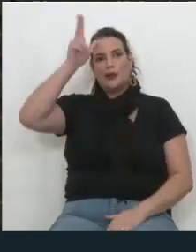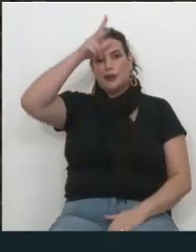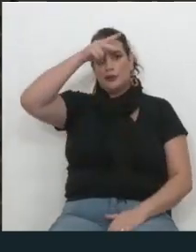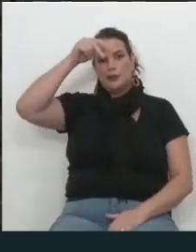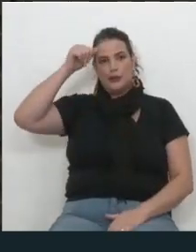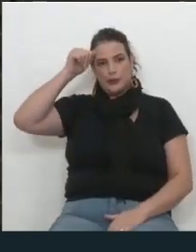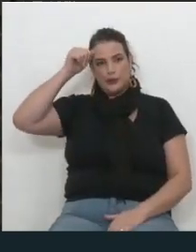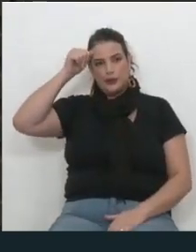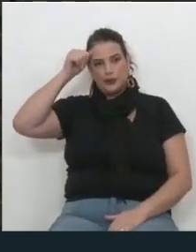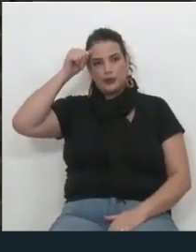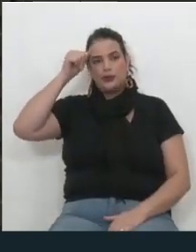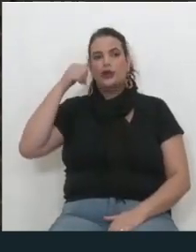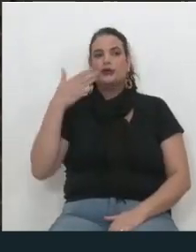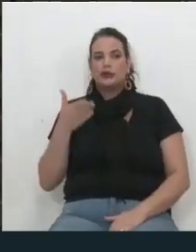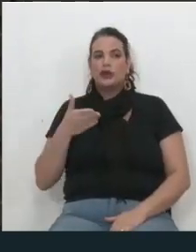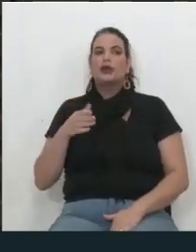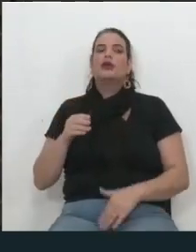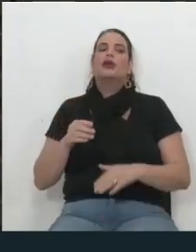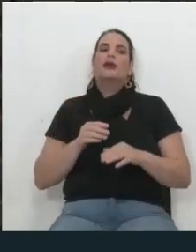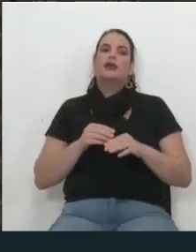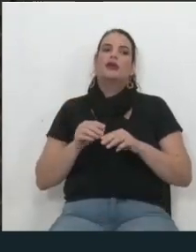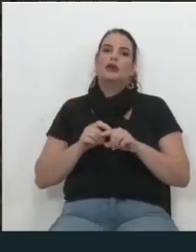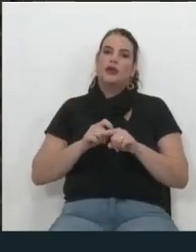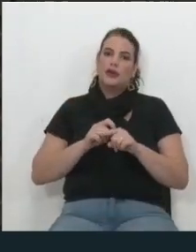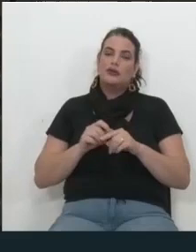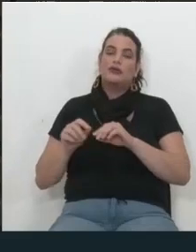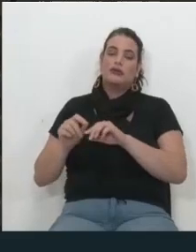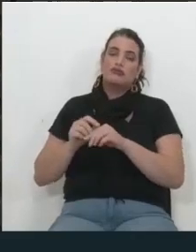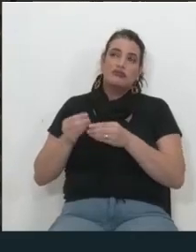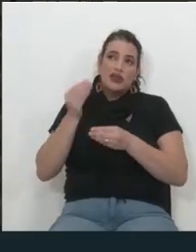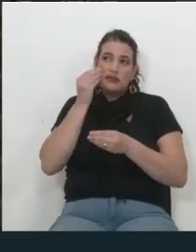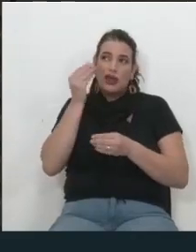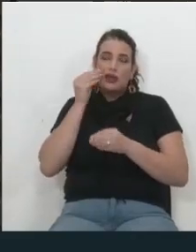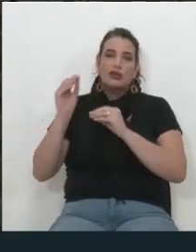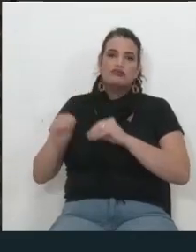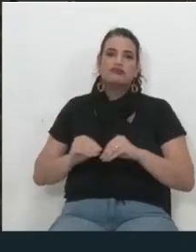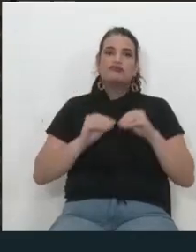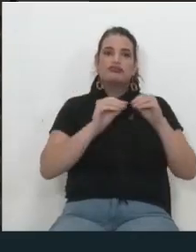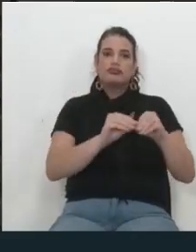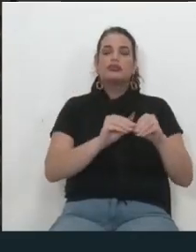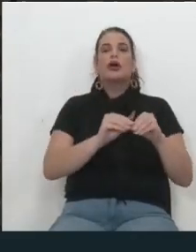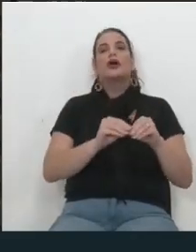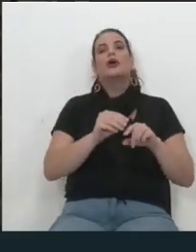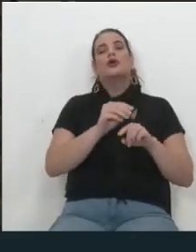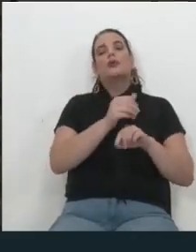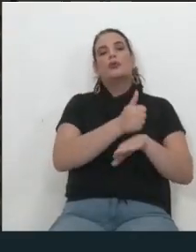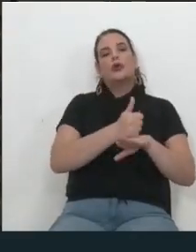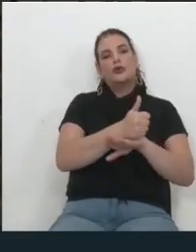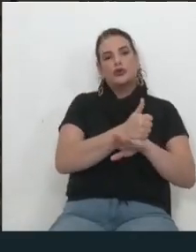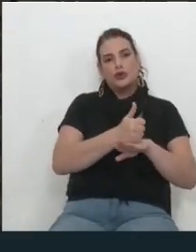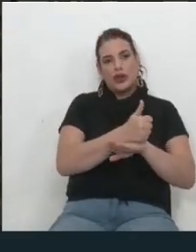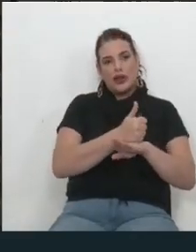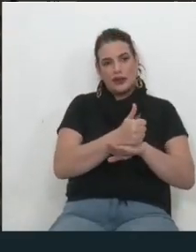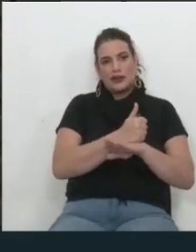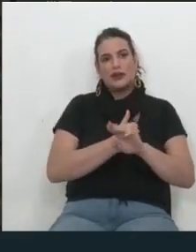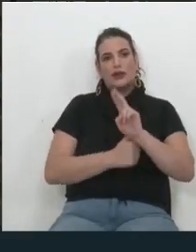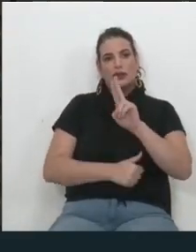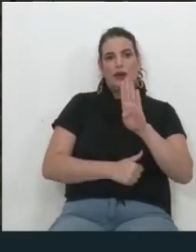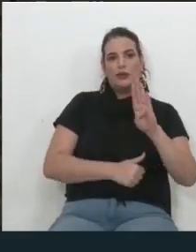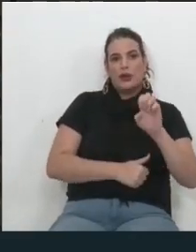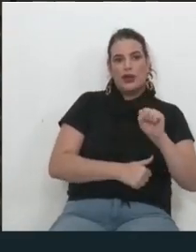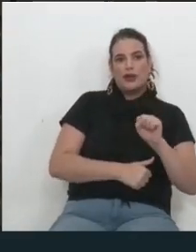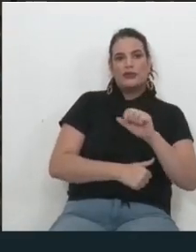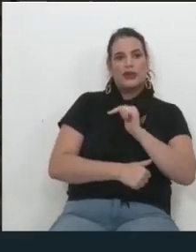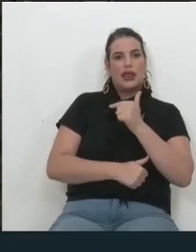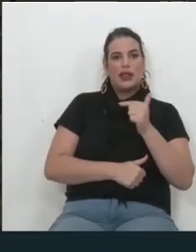que faça a locação de profissionais nessas UBS, onde não tem, repito,